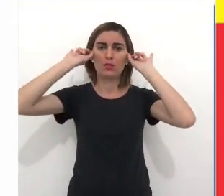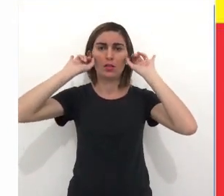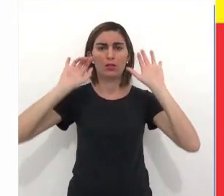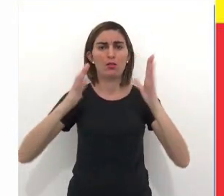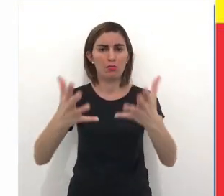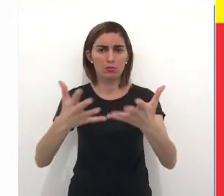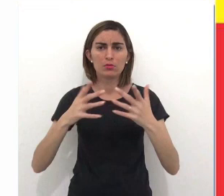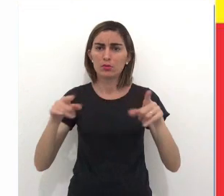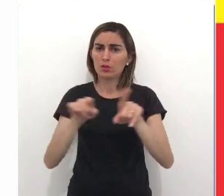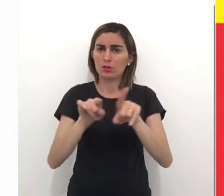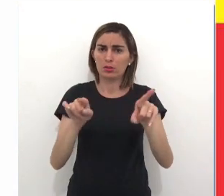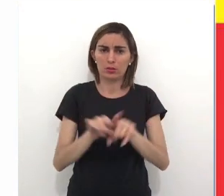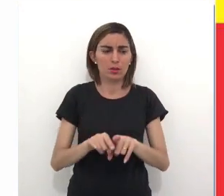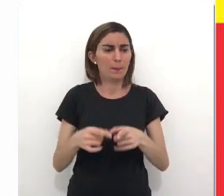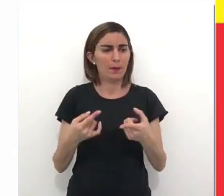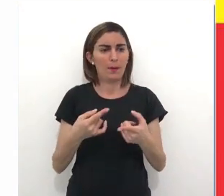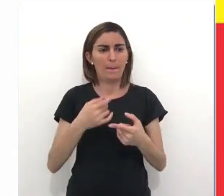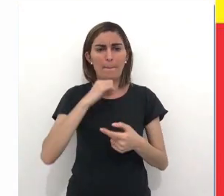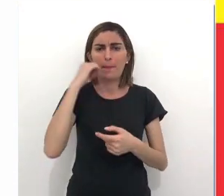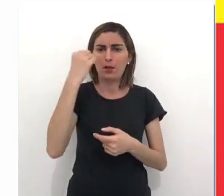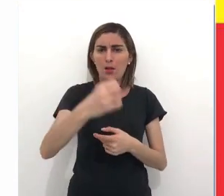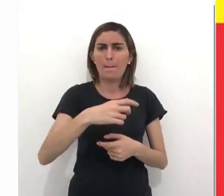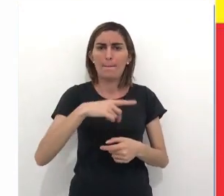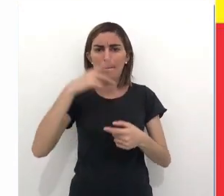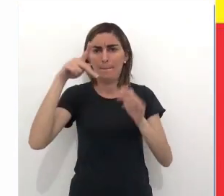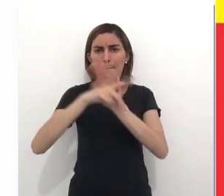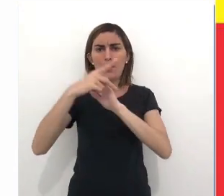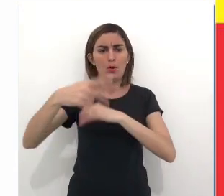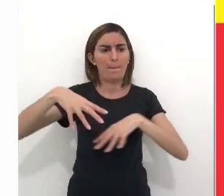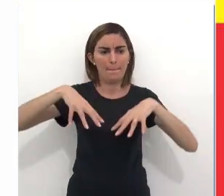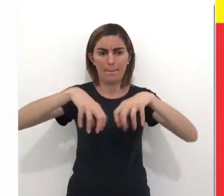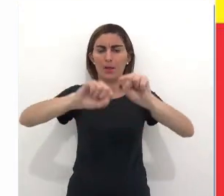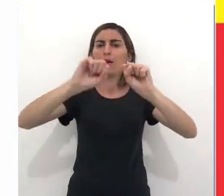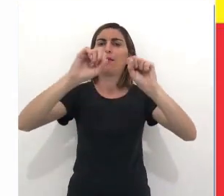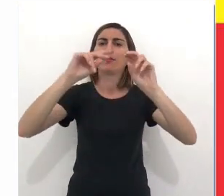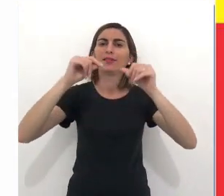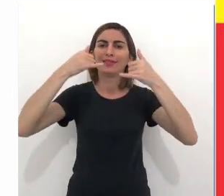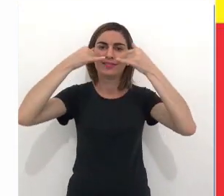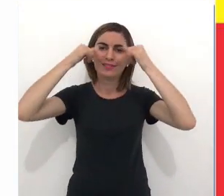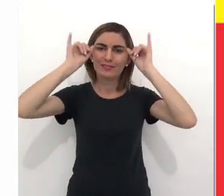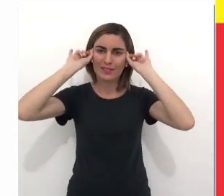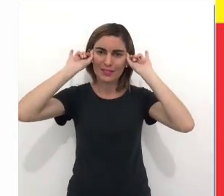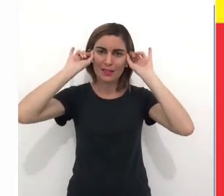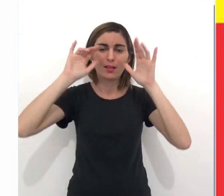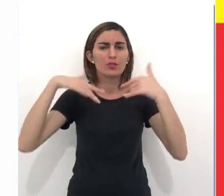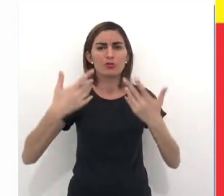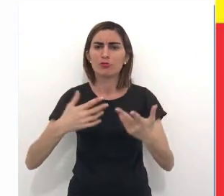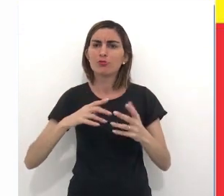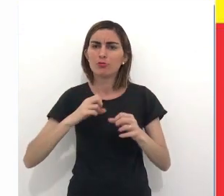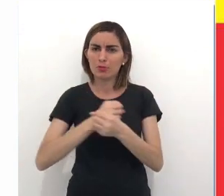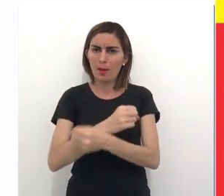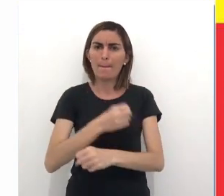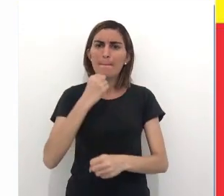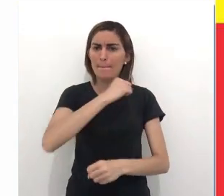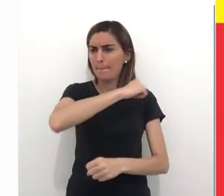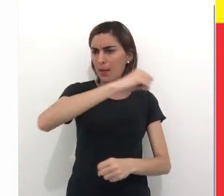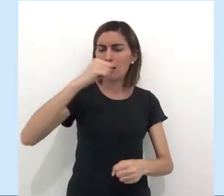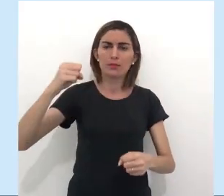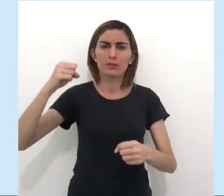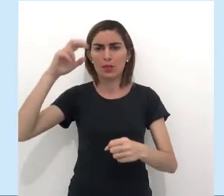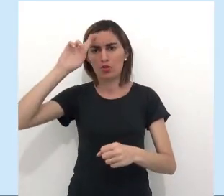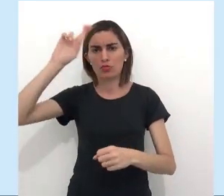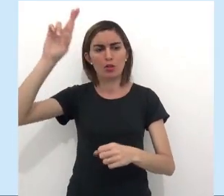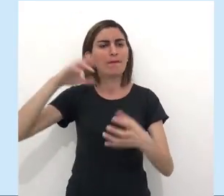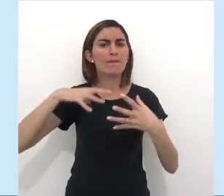da fazenda. Queriam também matar os proprietários e ficar com a posse das fazendas. Então, os escravos